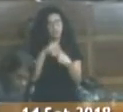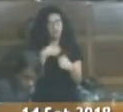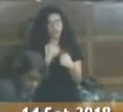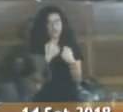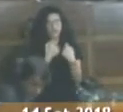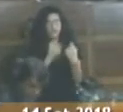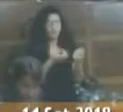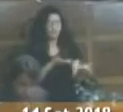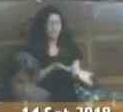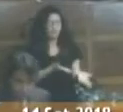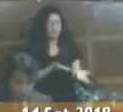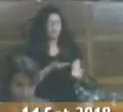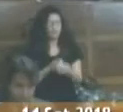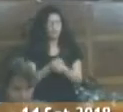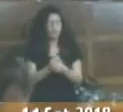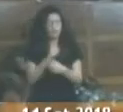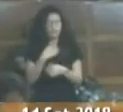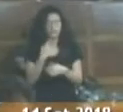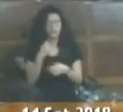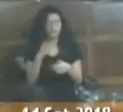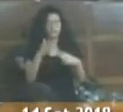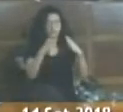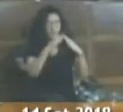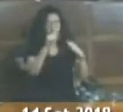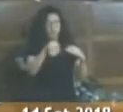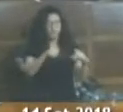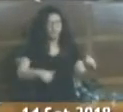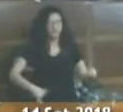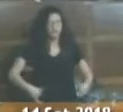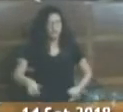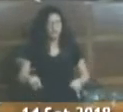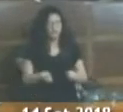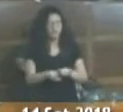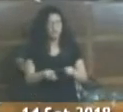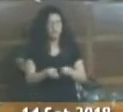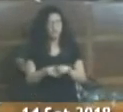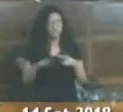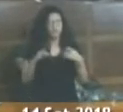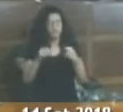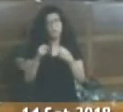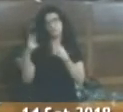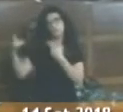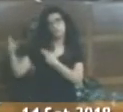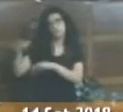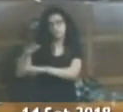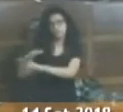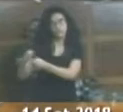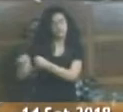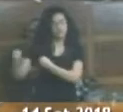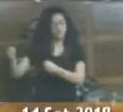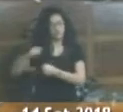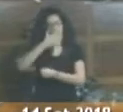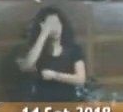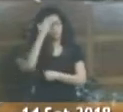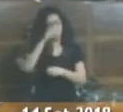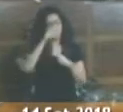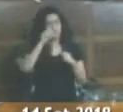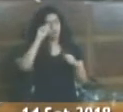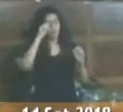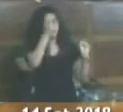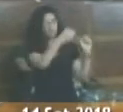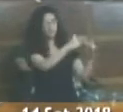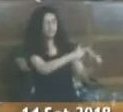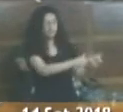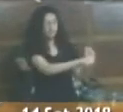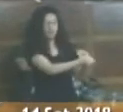existimos, né? Nós estamos no continente, também sofremos todas as consequências das comunidades da Ilha Grande, assim como o pessoal do Quilombo, dos